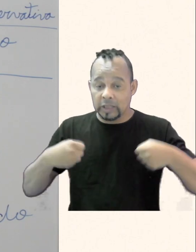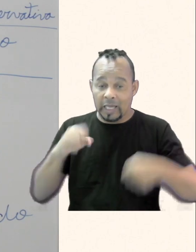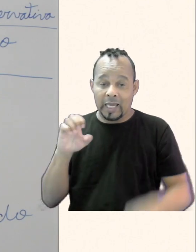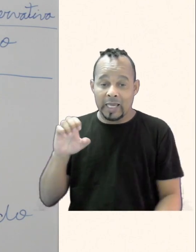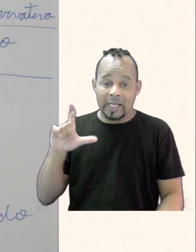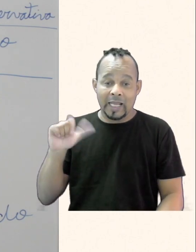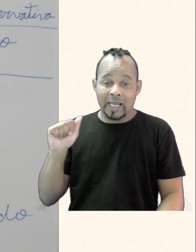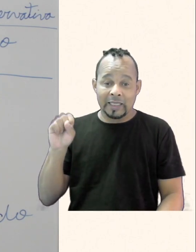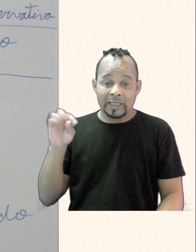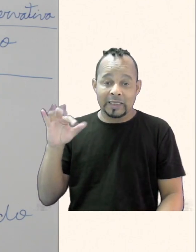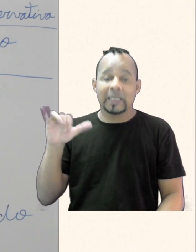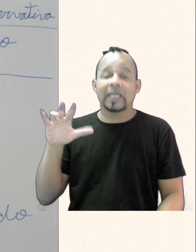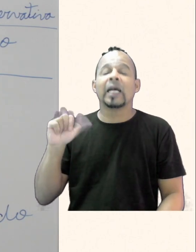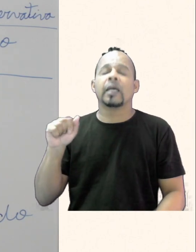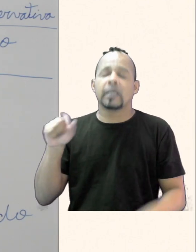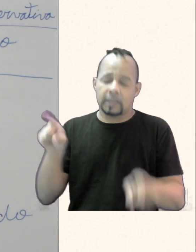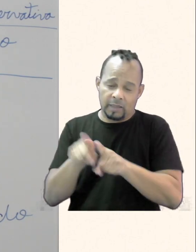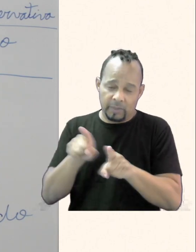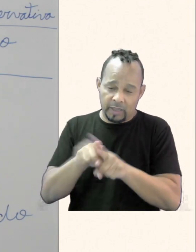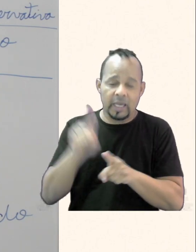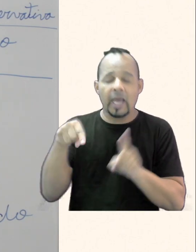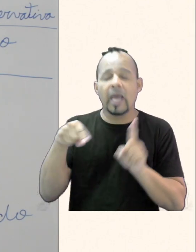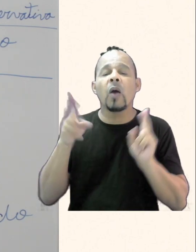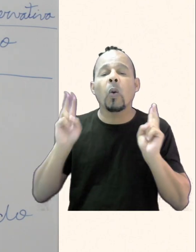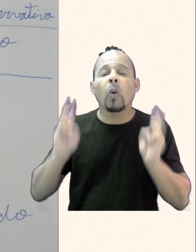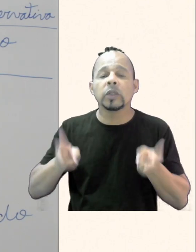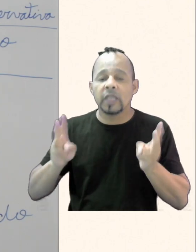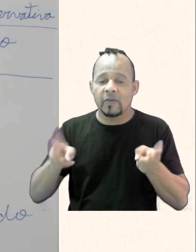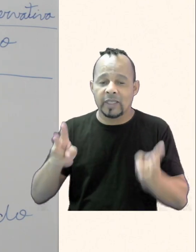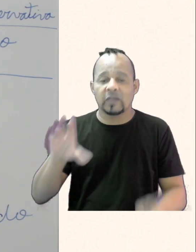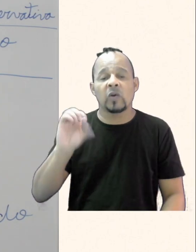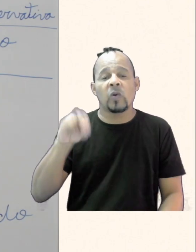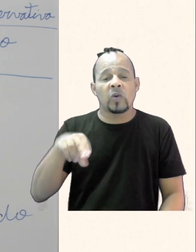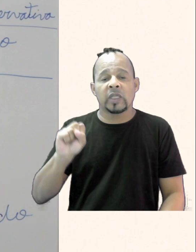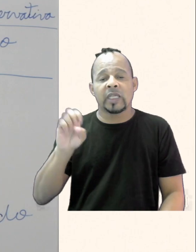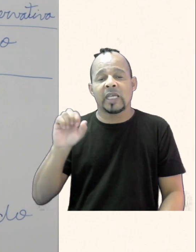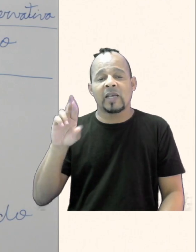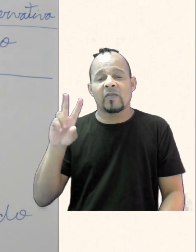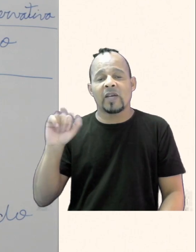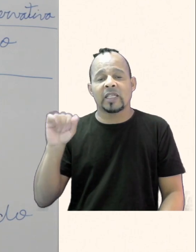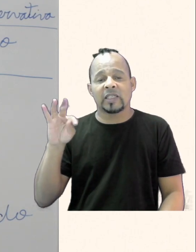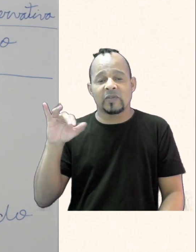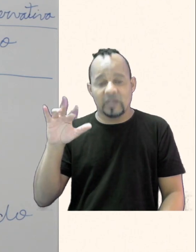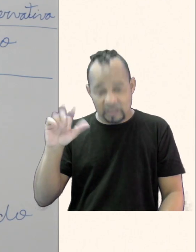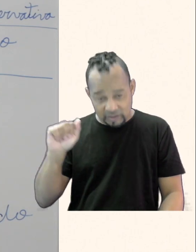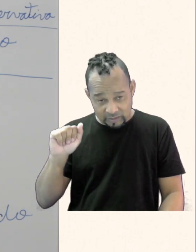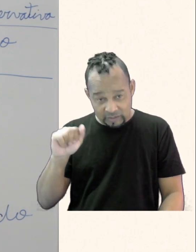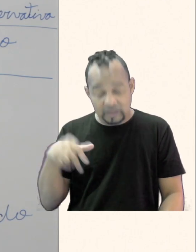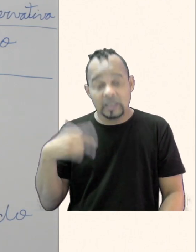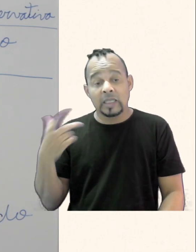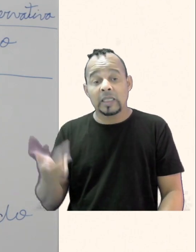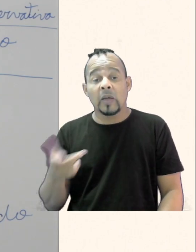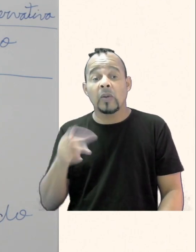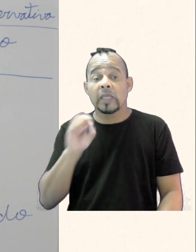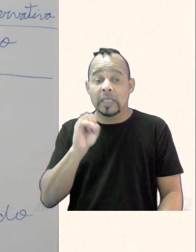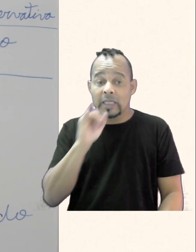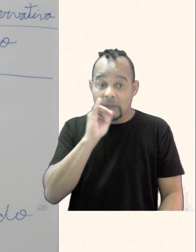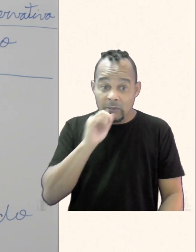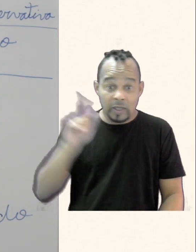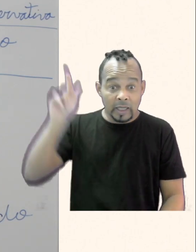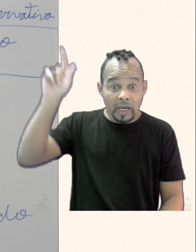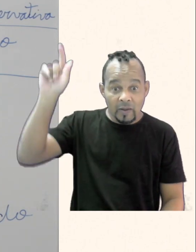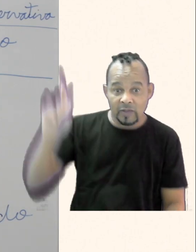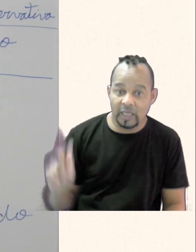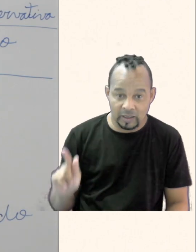eu realizo o mesmo trabalho independente do caminho. Força gravitacional significa que eu tenho